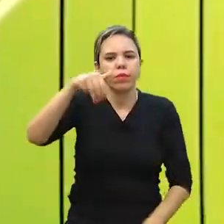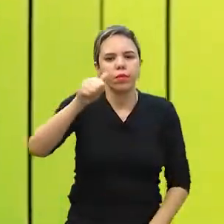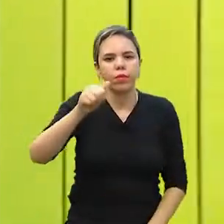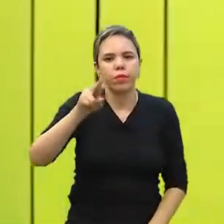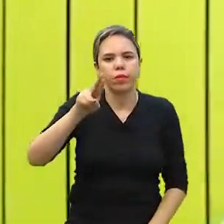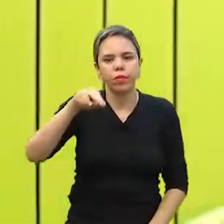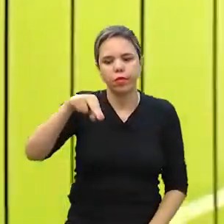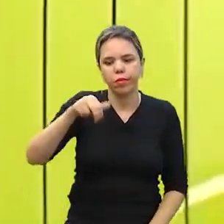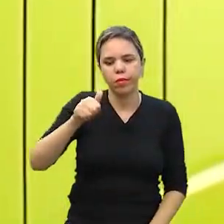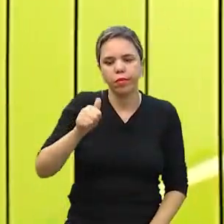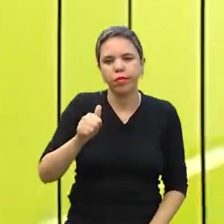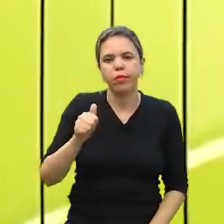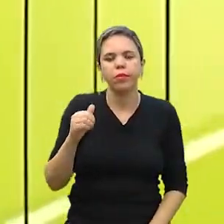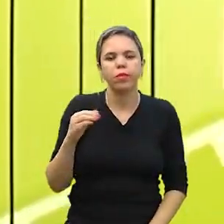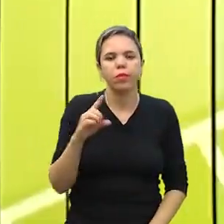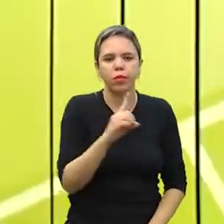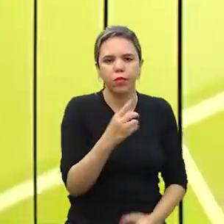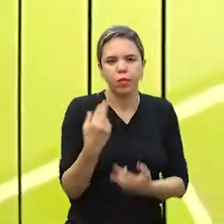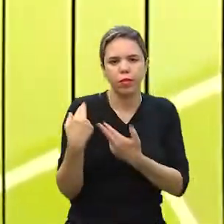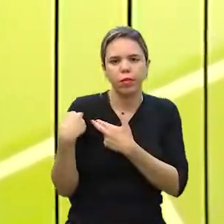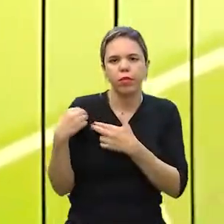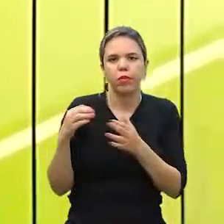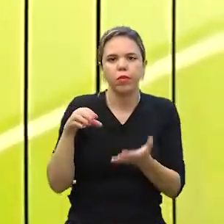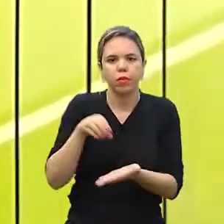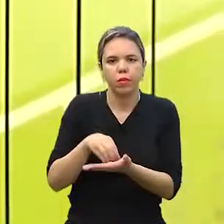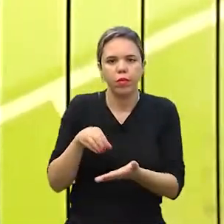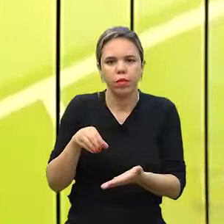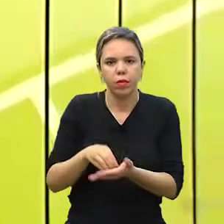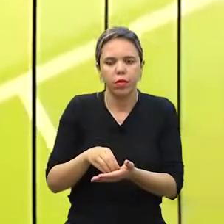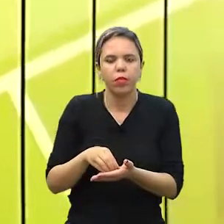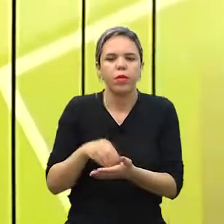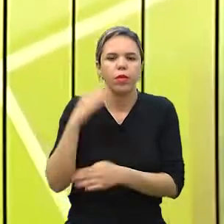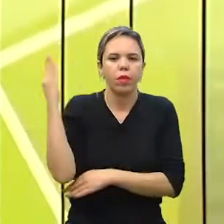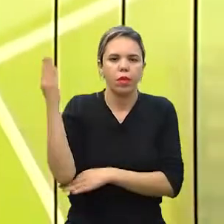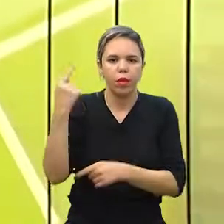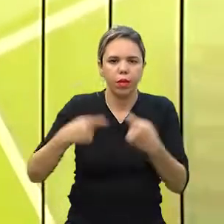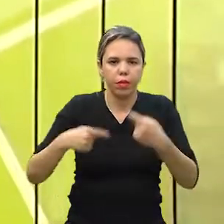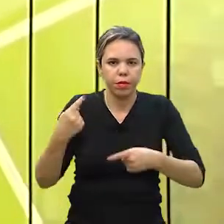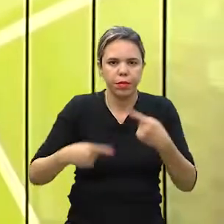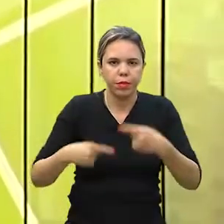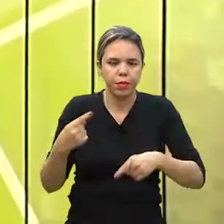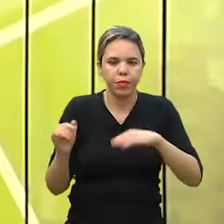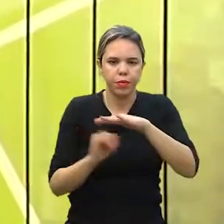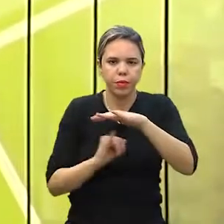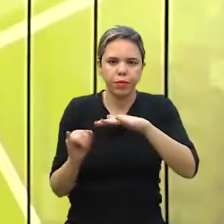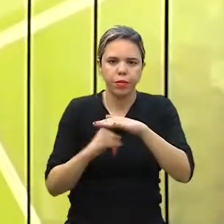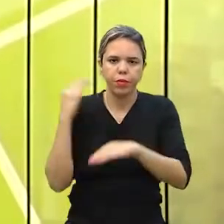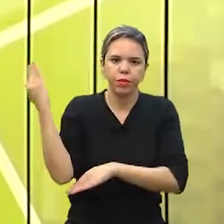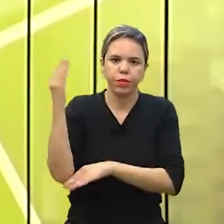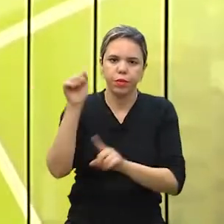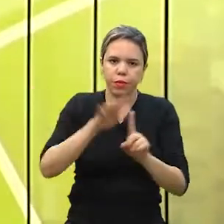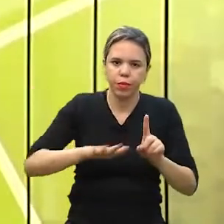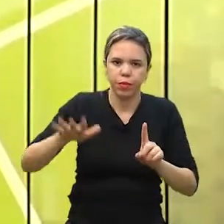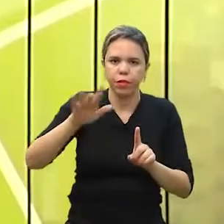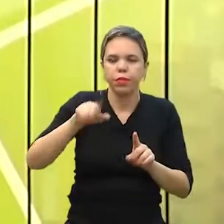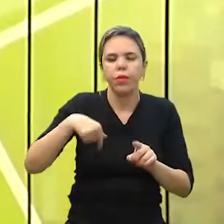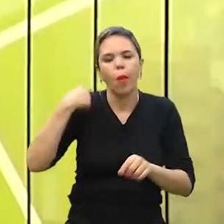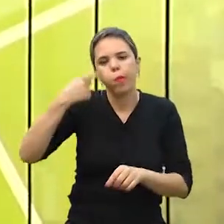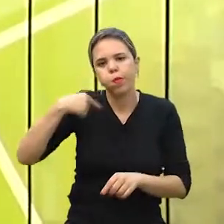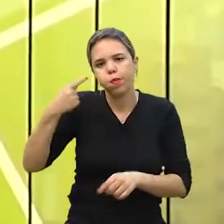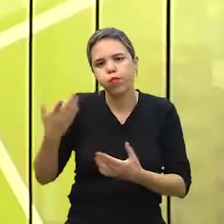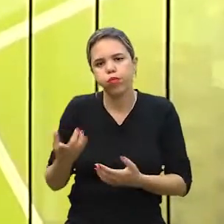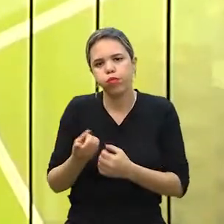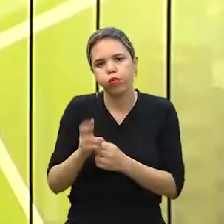Marçal, que é coordenadora do Portfólio de Política Climática do Instituto Clima e Sociedade. Marina é também